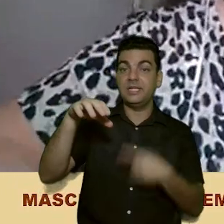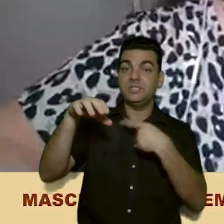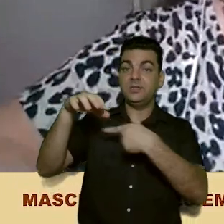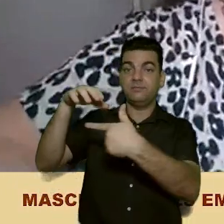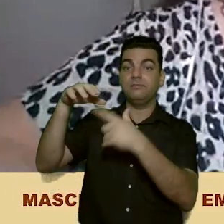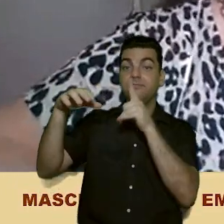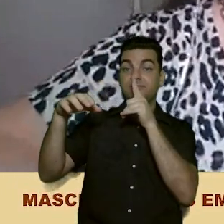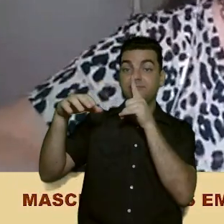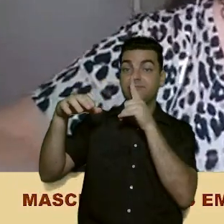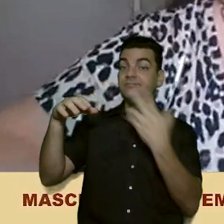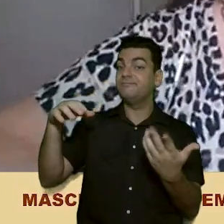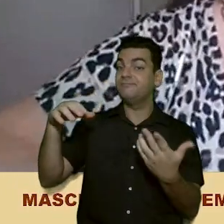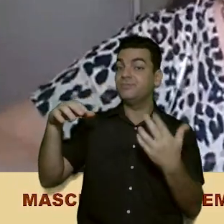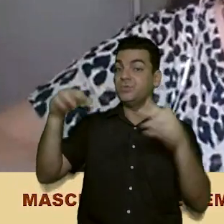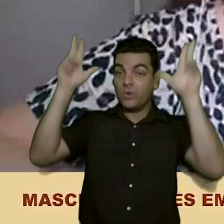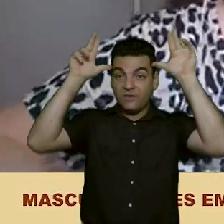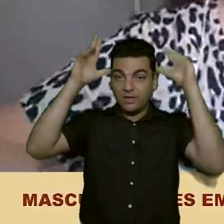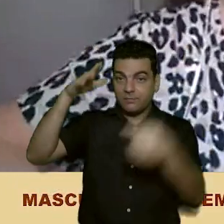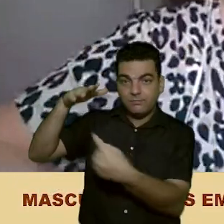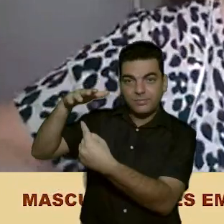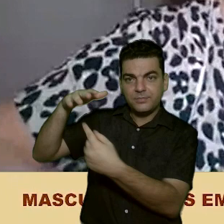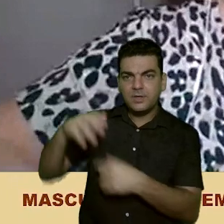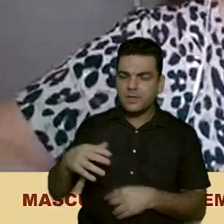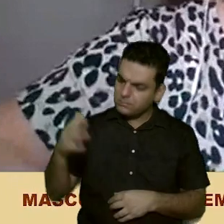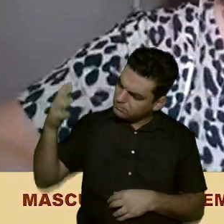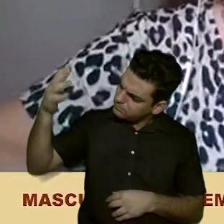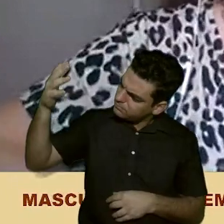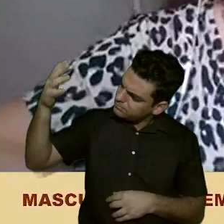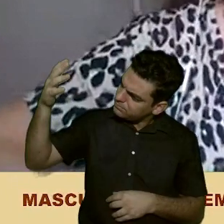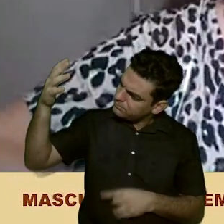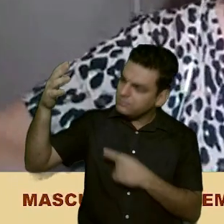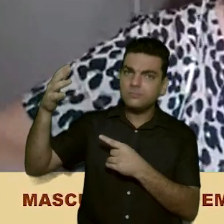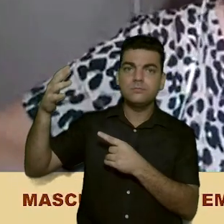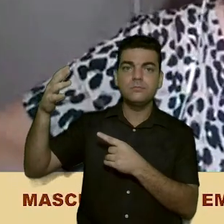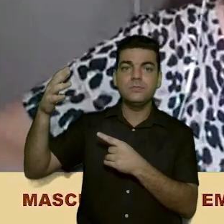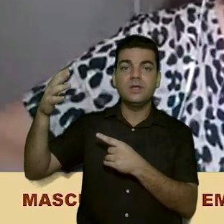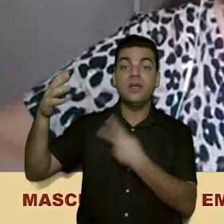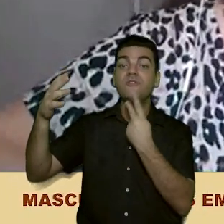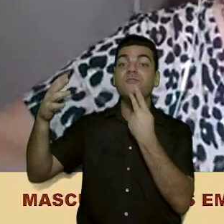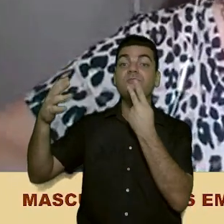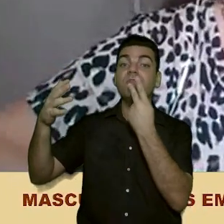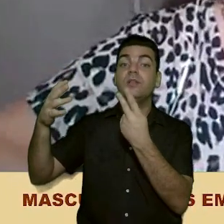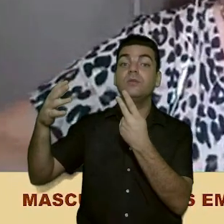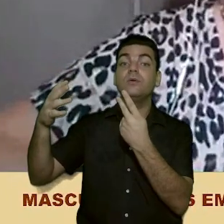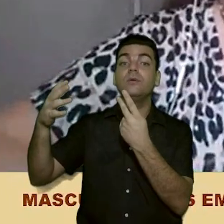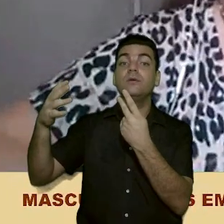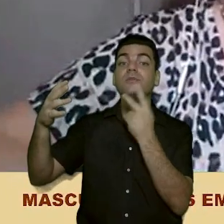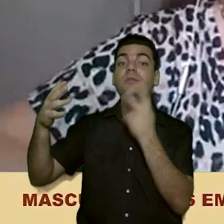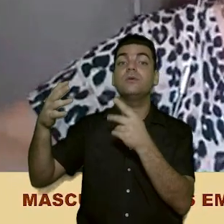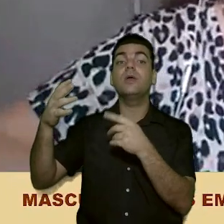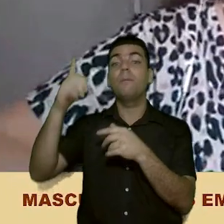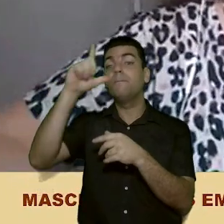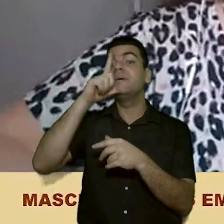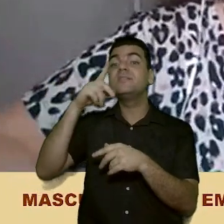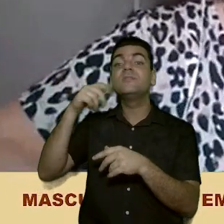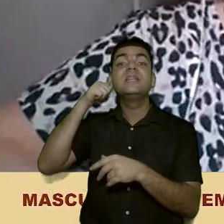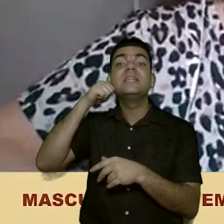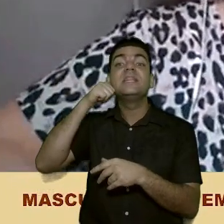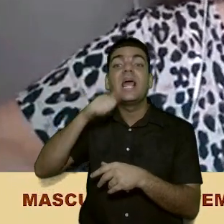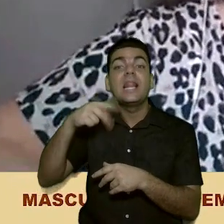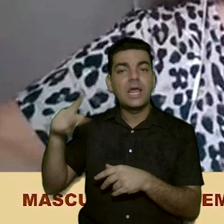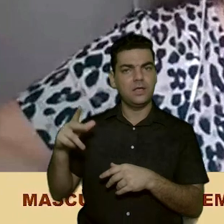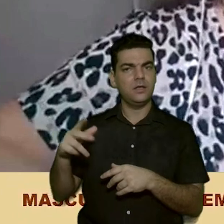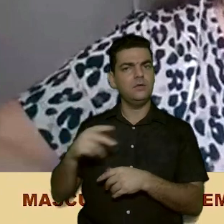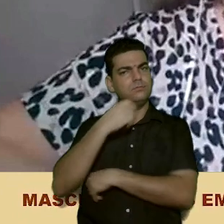a cavalinha que ela conhece aqui, que é uma éguinha, né? Ela pegou o cavalo, tinha um pênis lá do cavalo, né, de plástico, assim. E ela falou, a